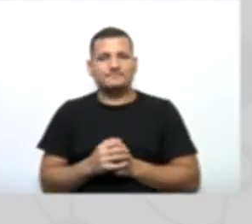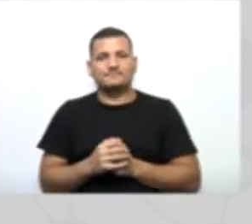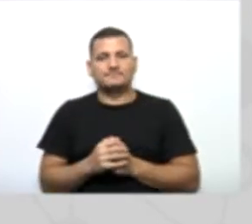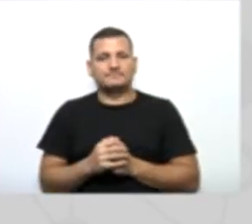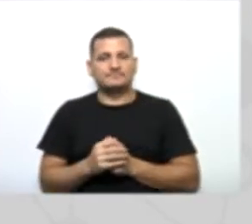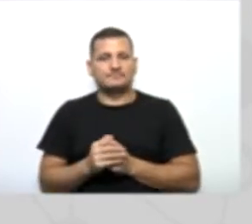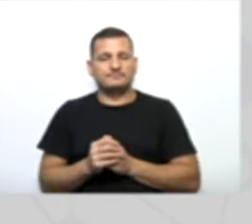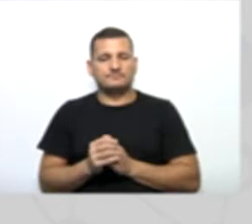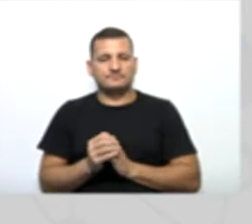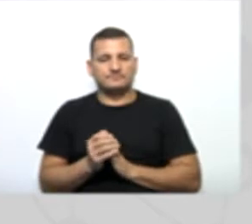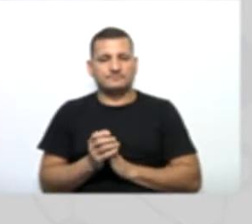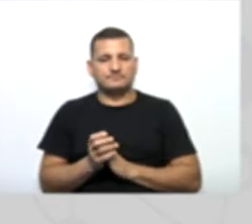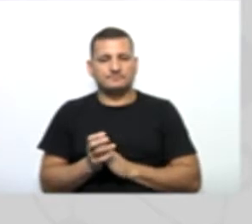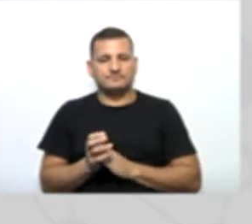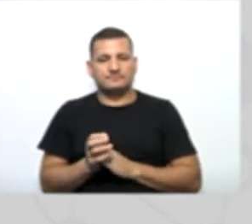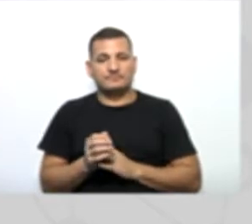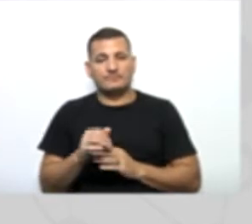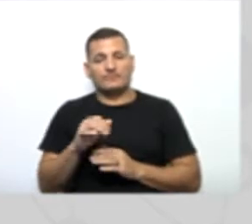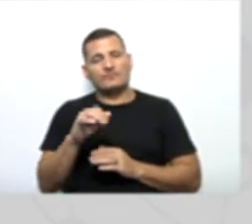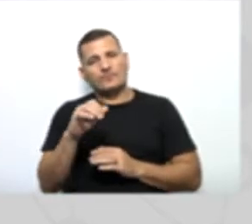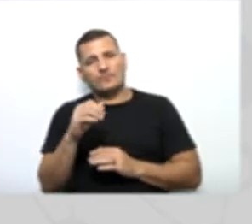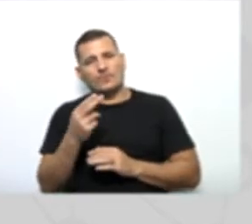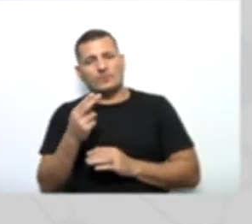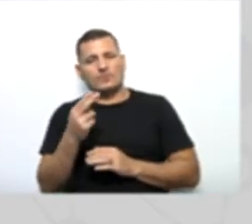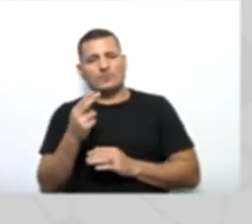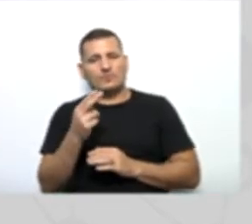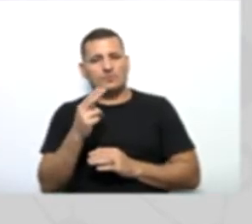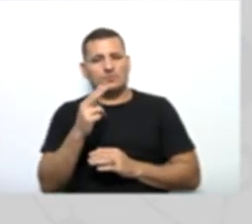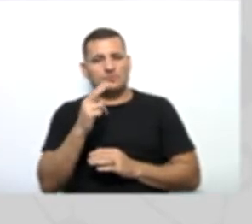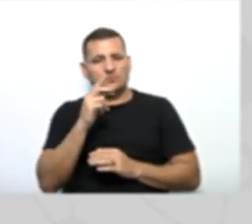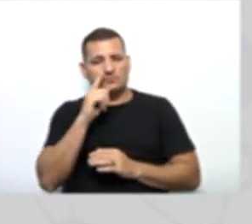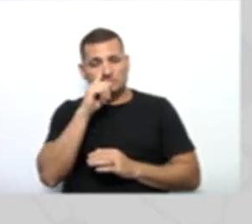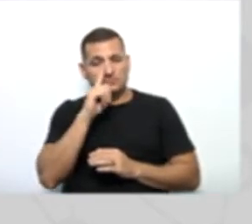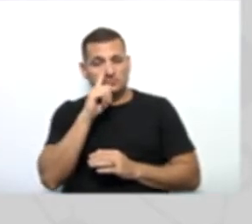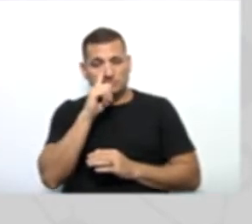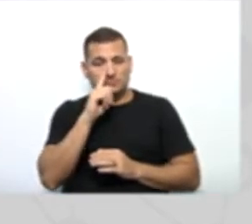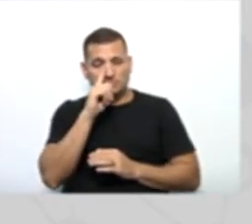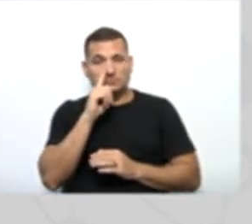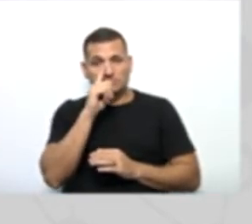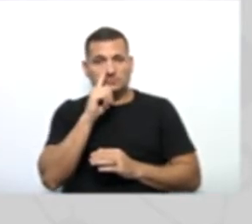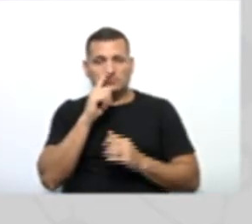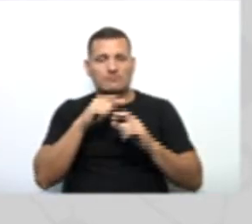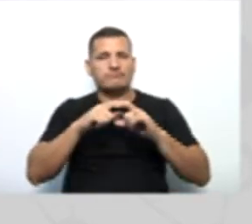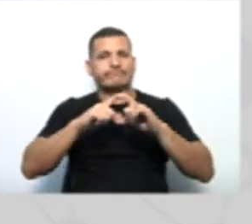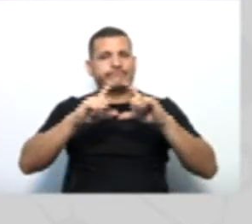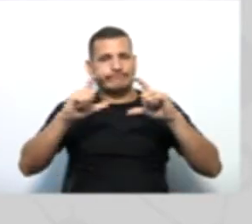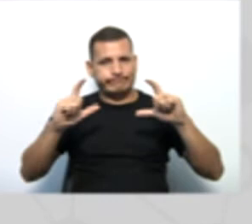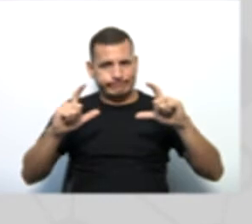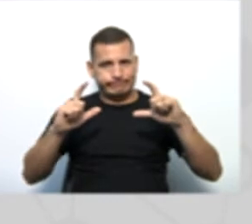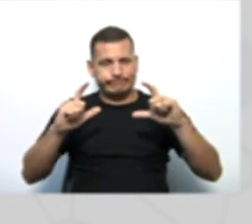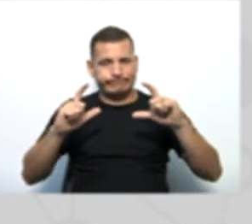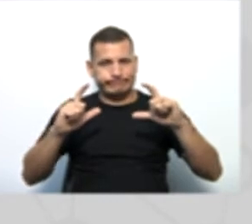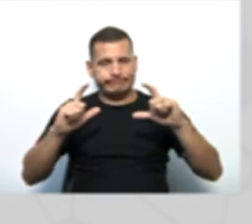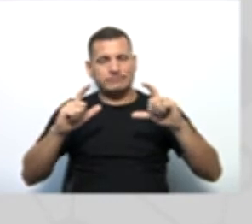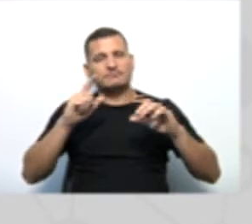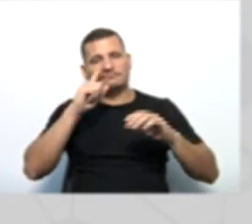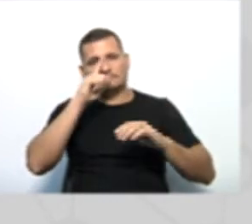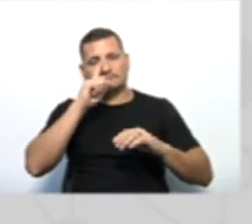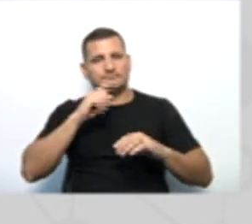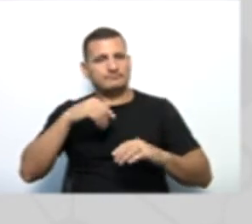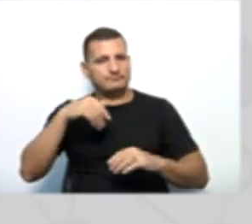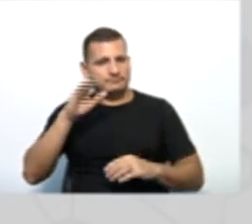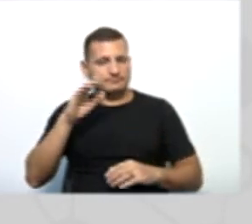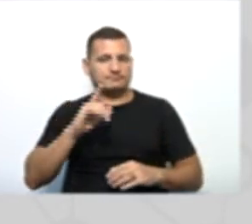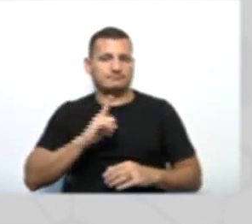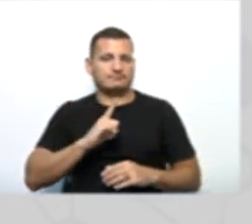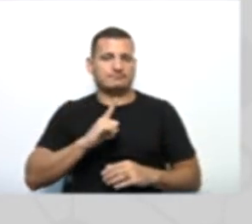risco físico leve. Não, ali é risco físico elevado, então bolinha maior. Ali as pessoas carregam coisas de forma, não